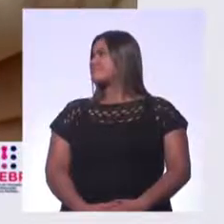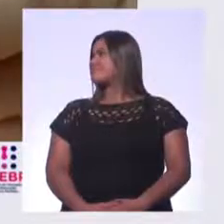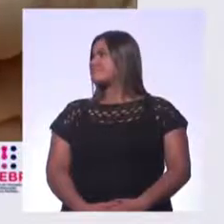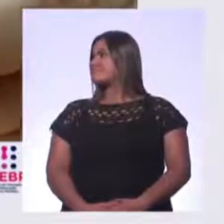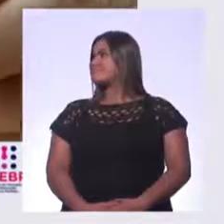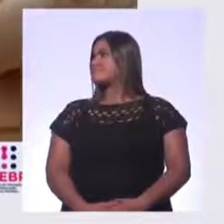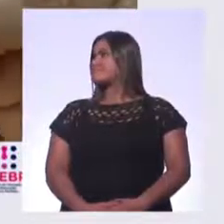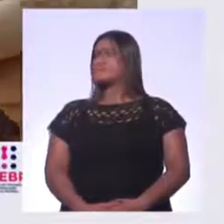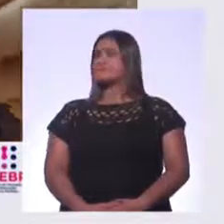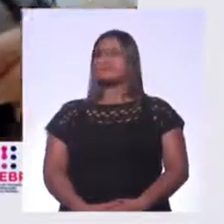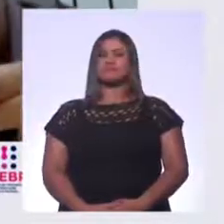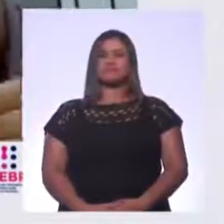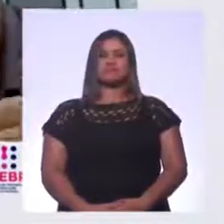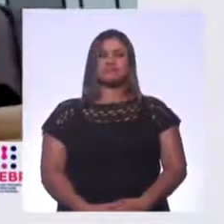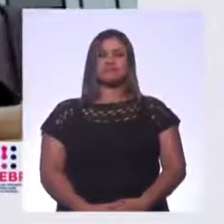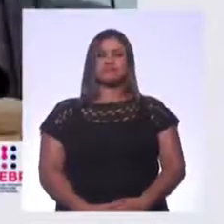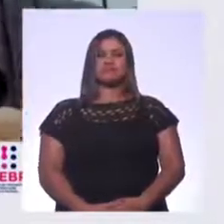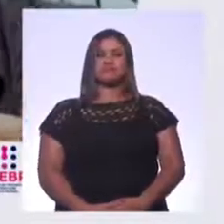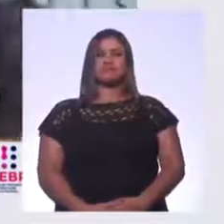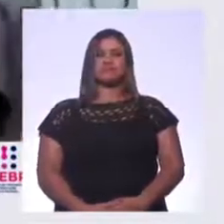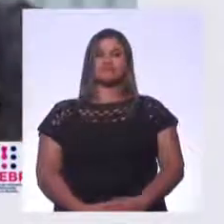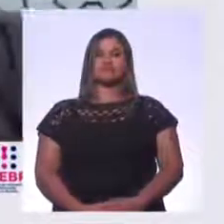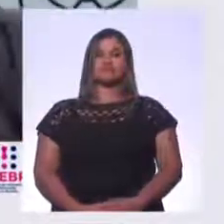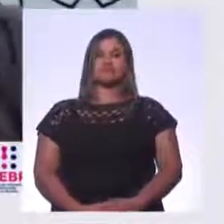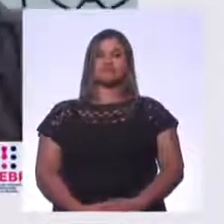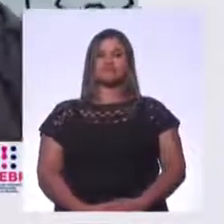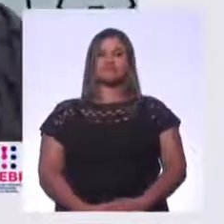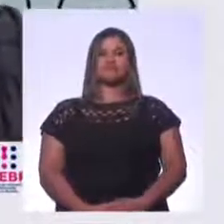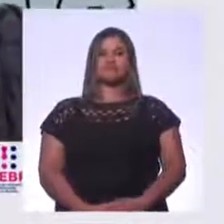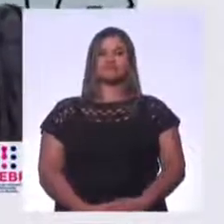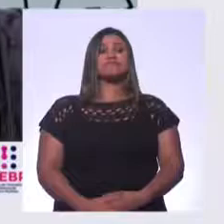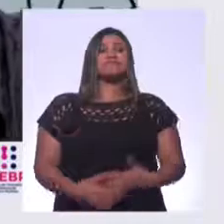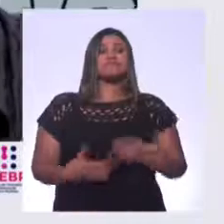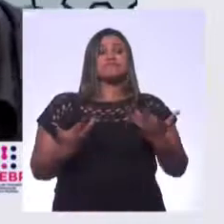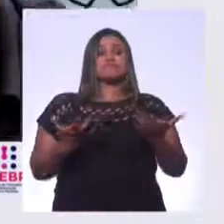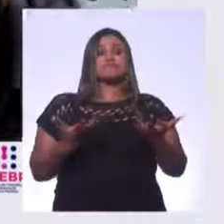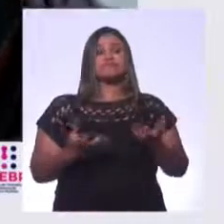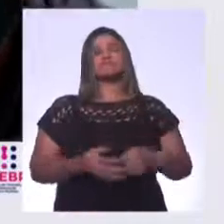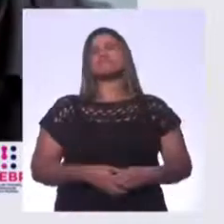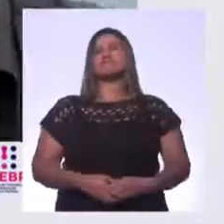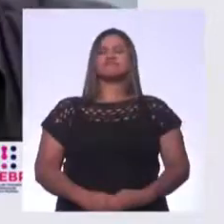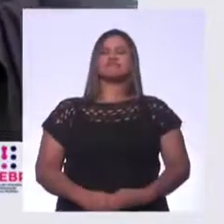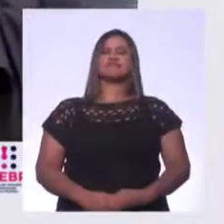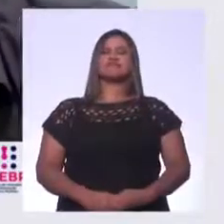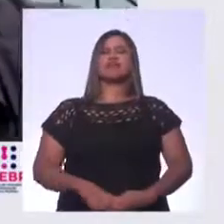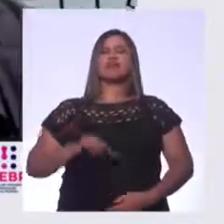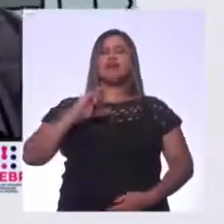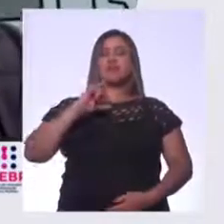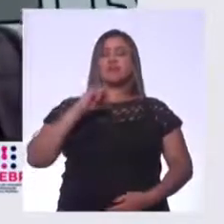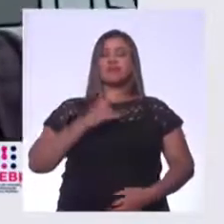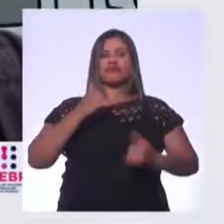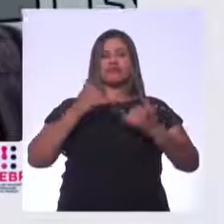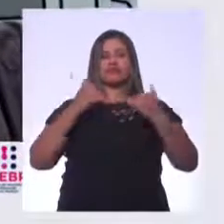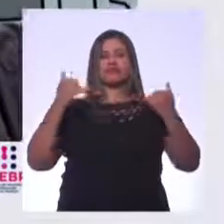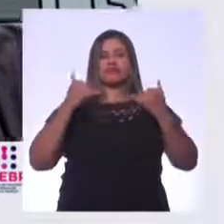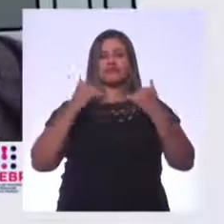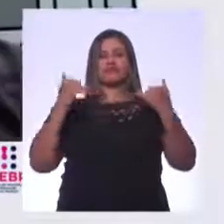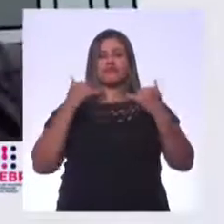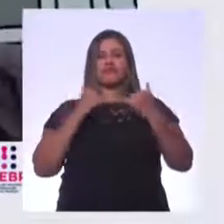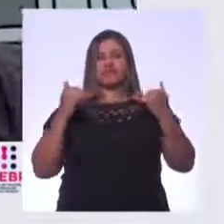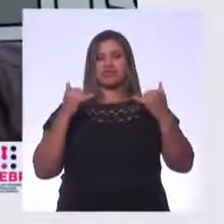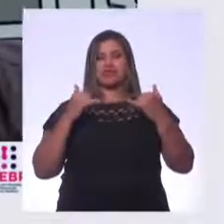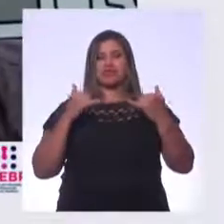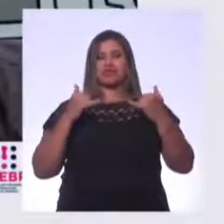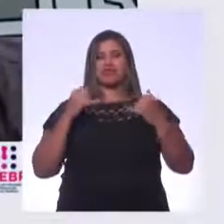Ok? Bom, e agora? Bem, vamos aproveitar os fios que já